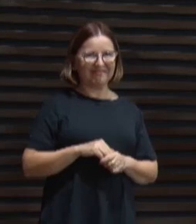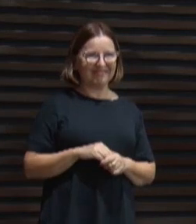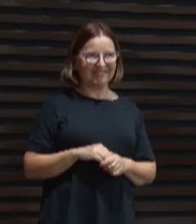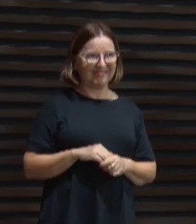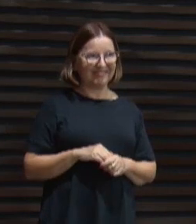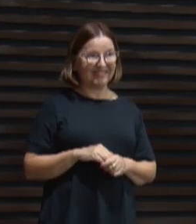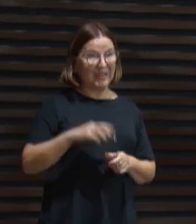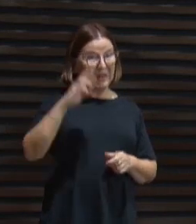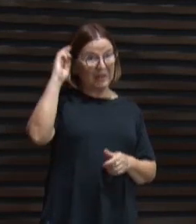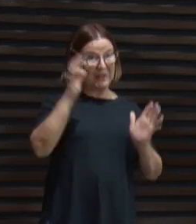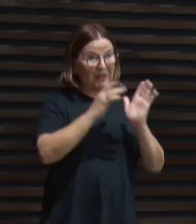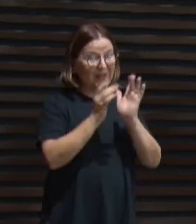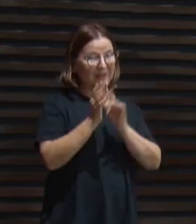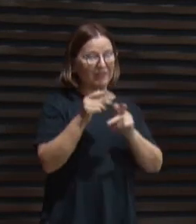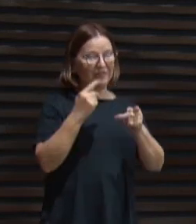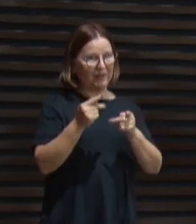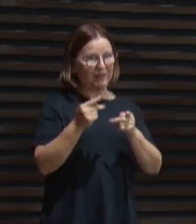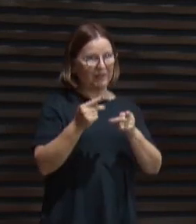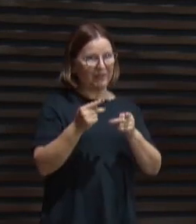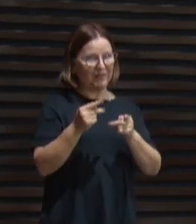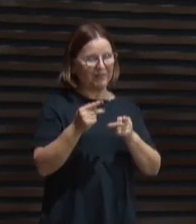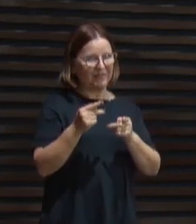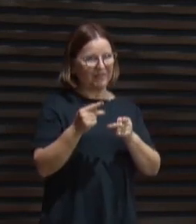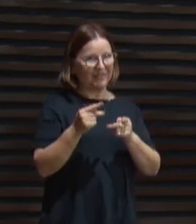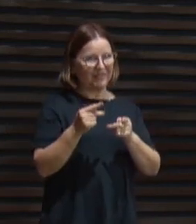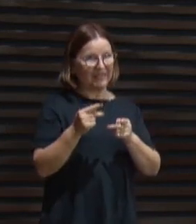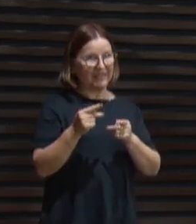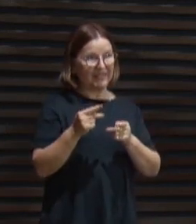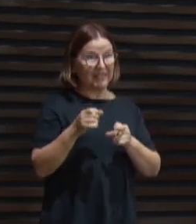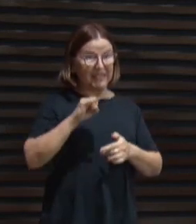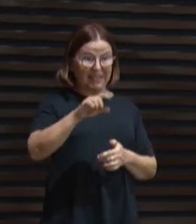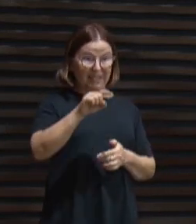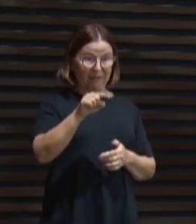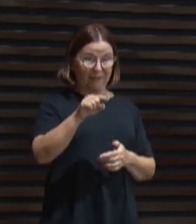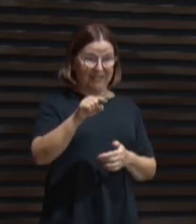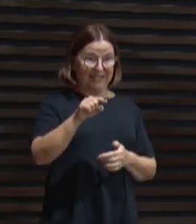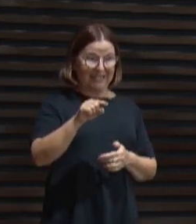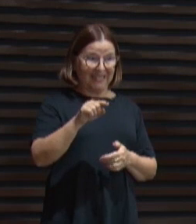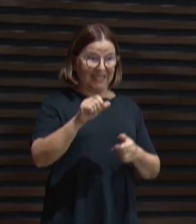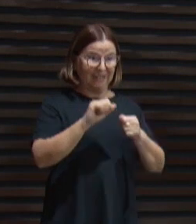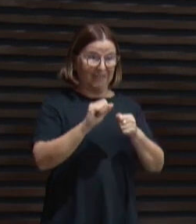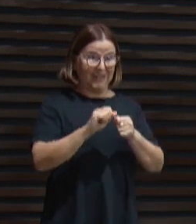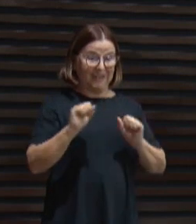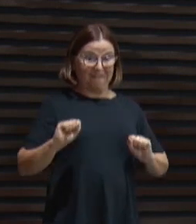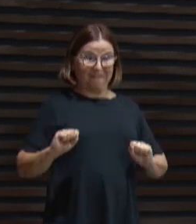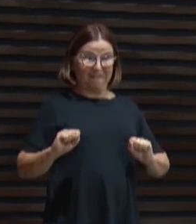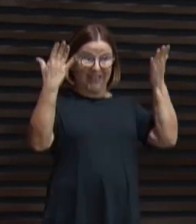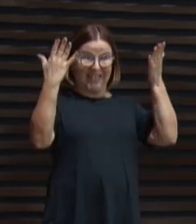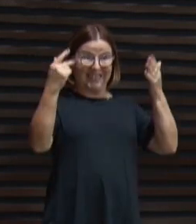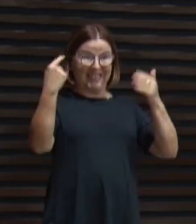O Senhor Jesus disse que quando você fosse dar uma festa na sua casa,